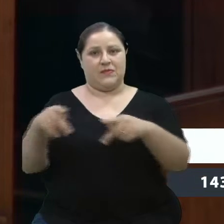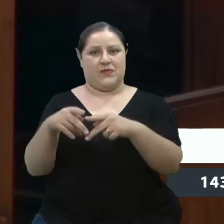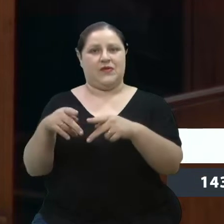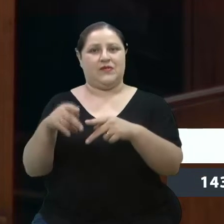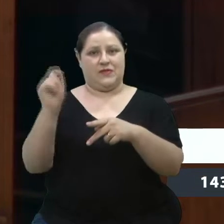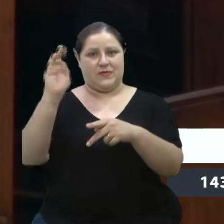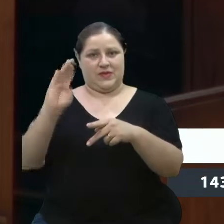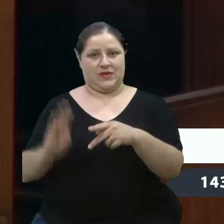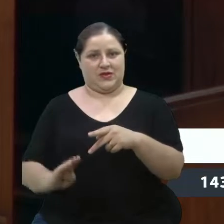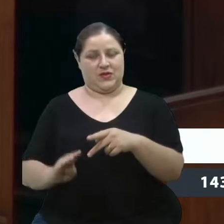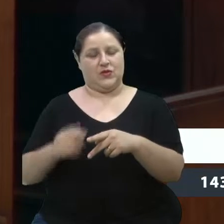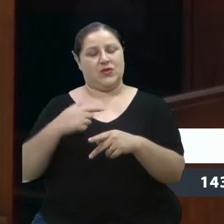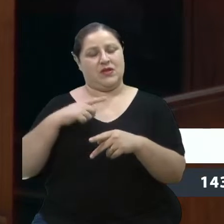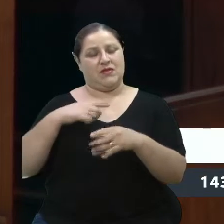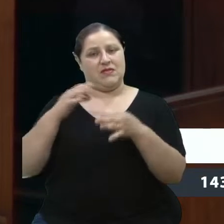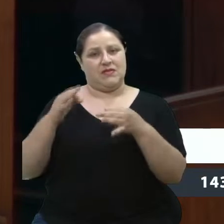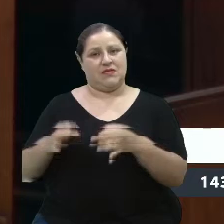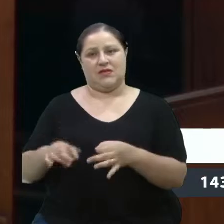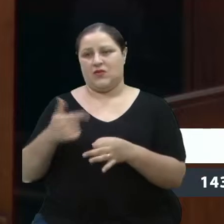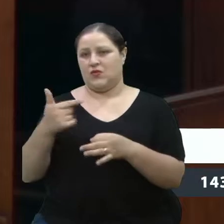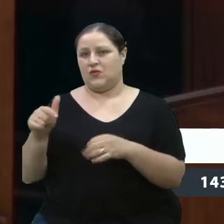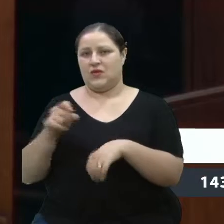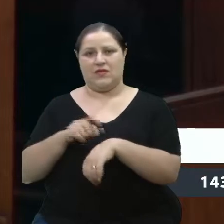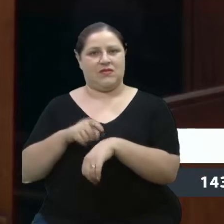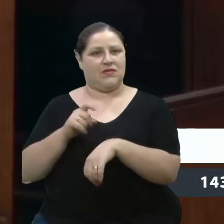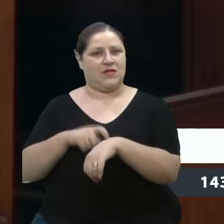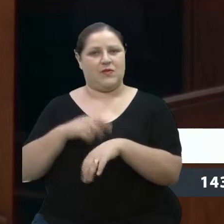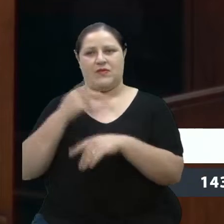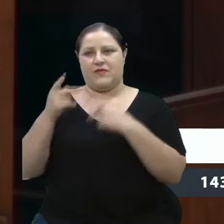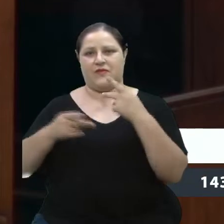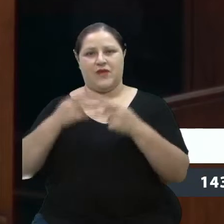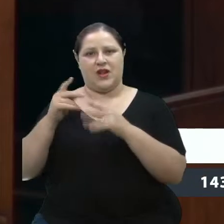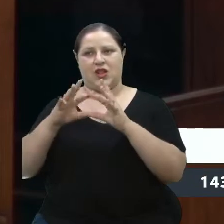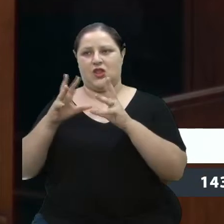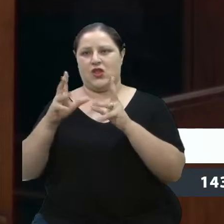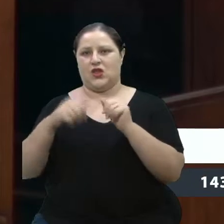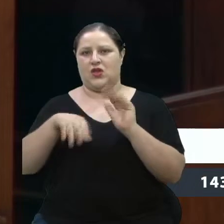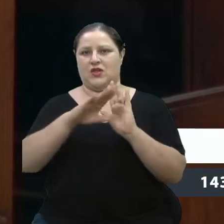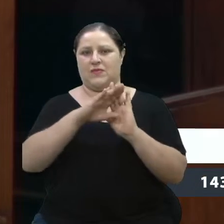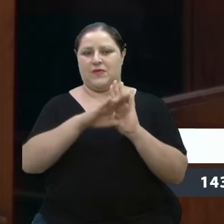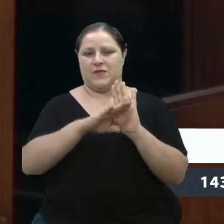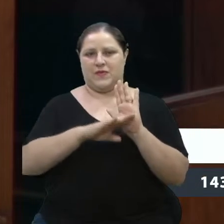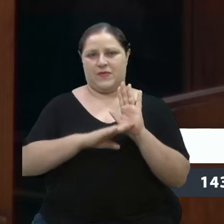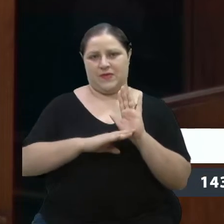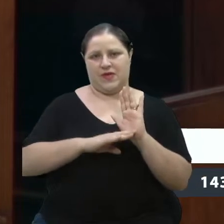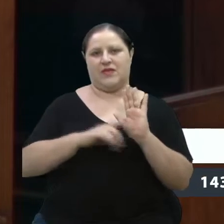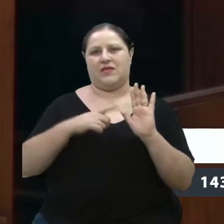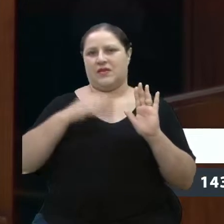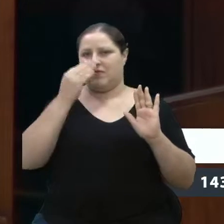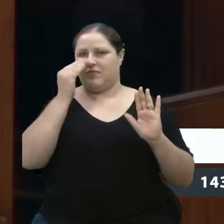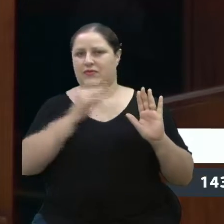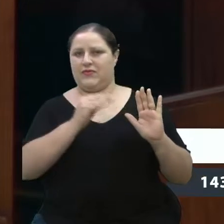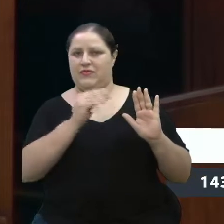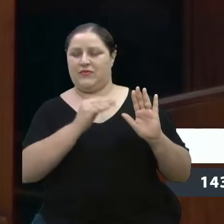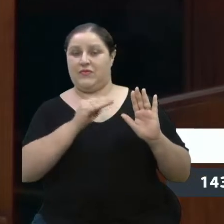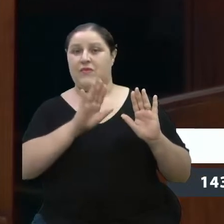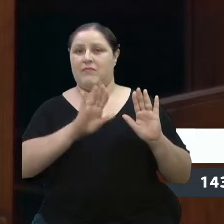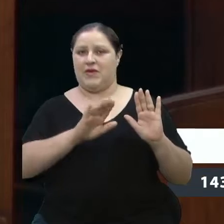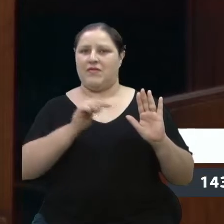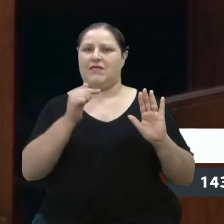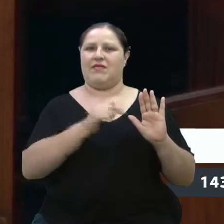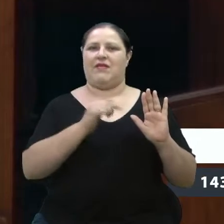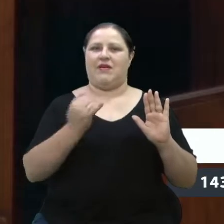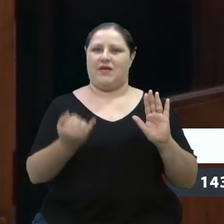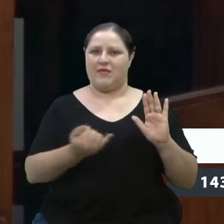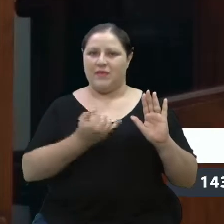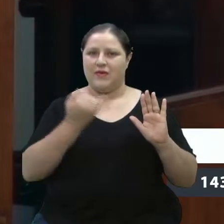com certeza, não teria tempo suficiente para falar de todas as pautas negligenciadas, mas que seriam essenciais